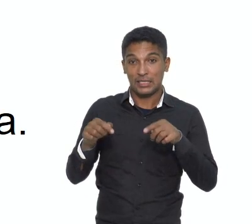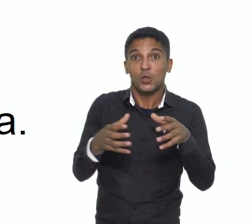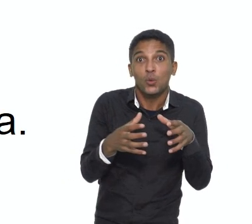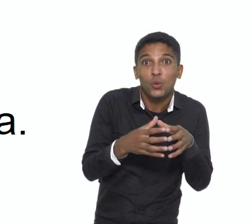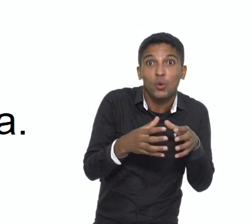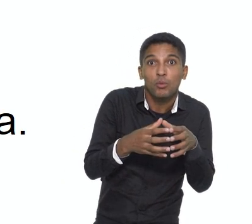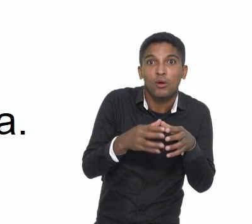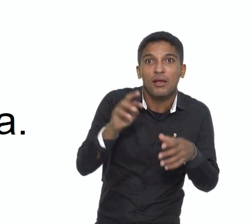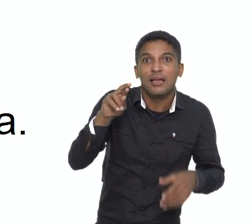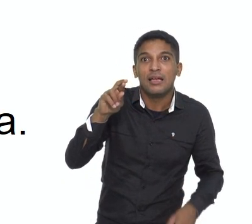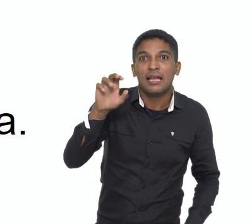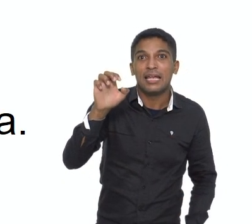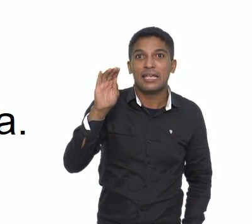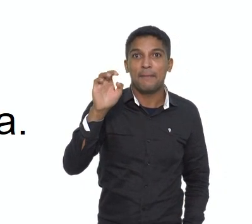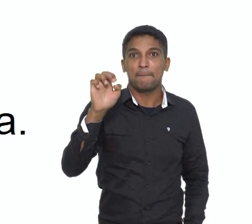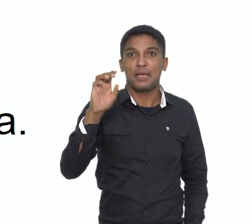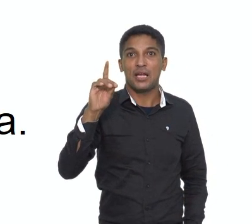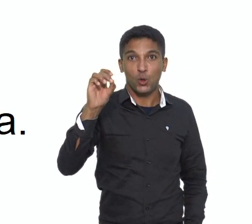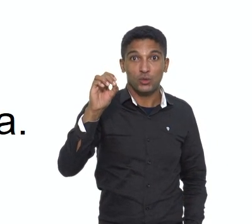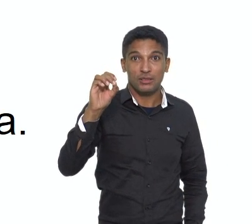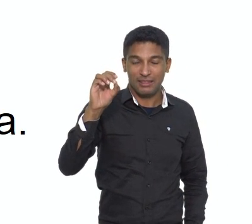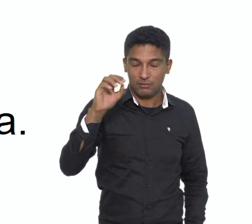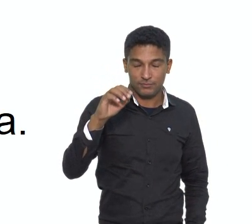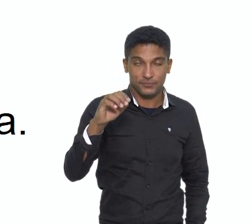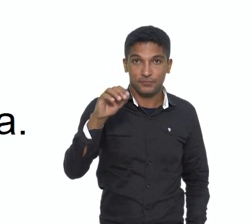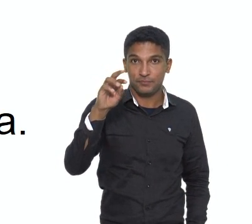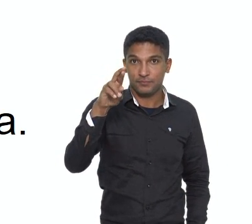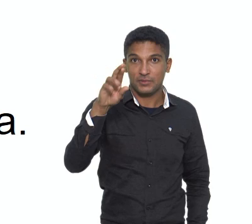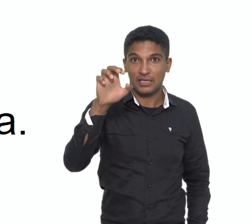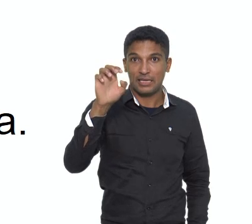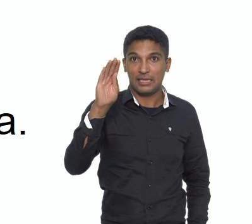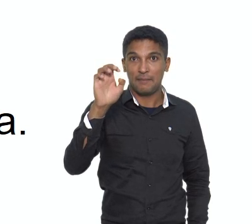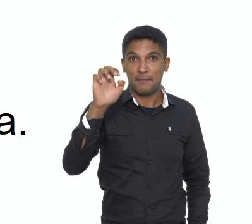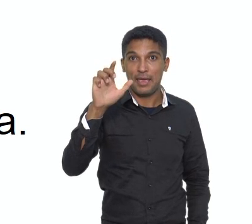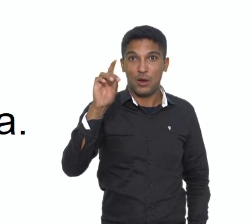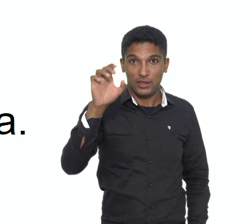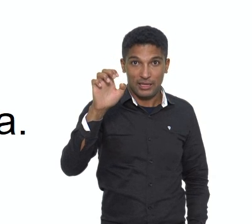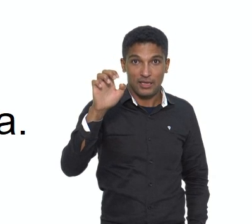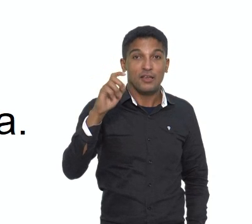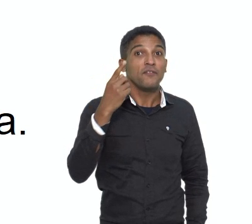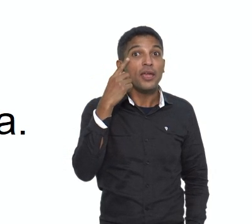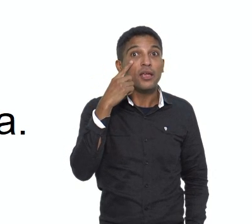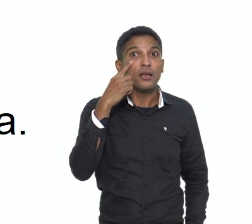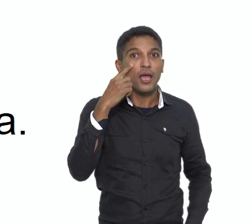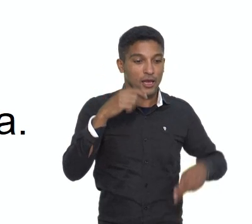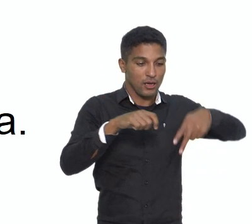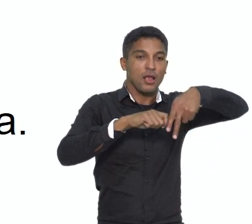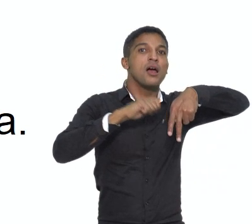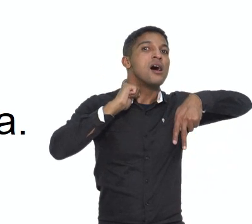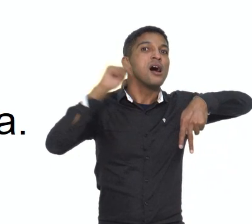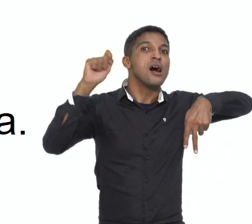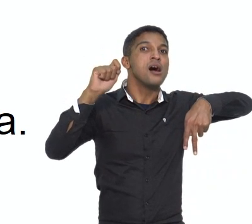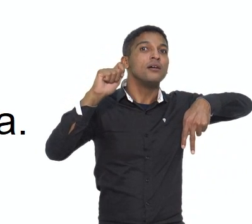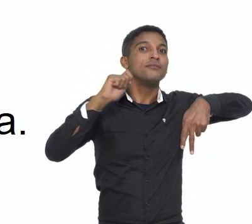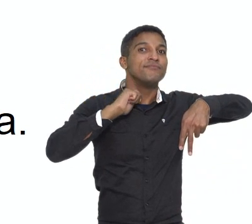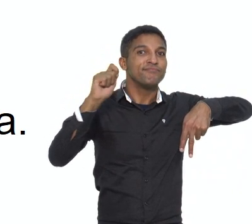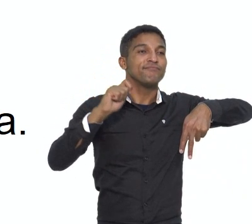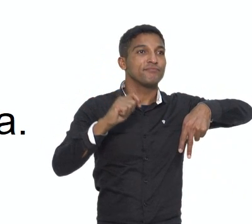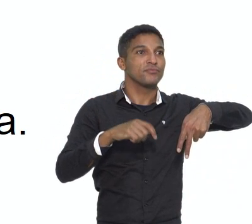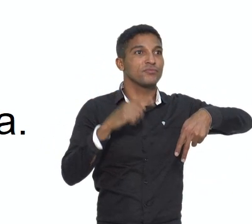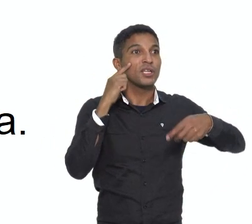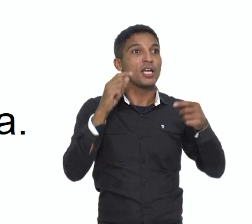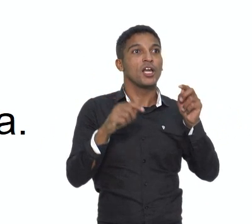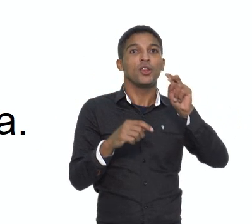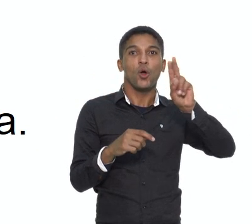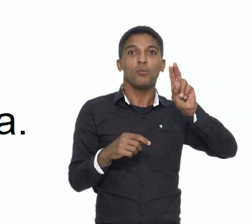condenados à forca e esquartejamento foram Lucas Dantas, que era soldado, Luiz Gonzaga das Virgens, também soldado, João de Deus,